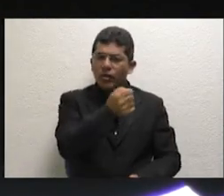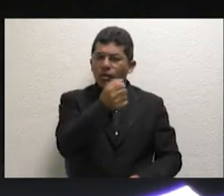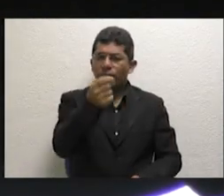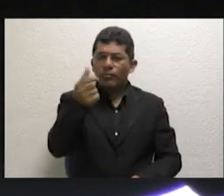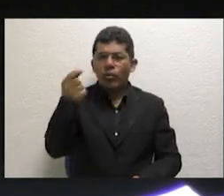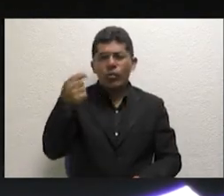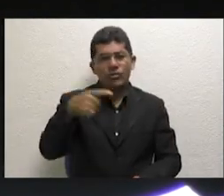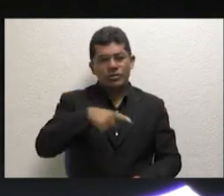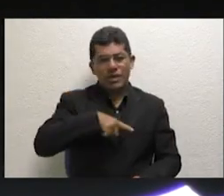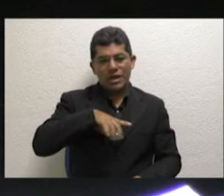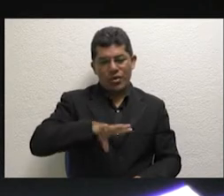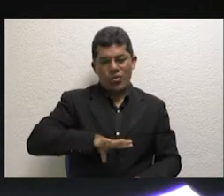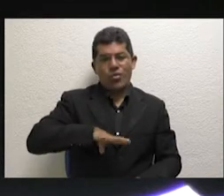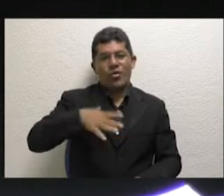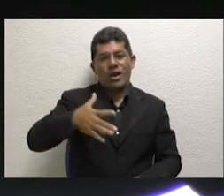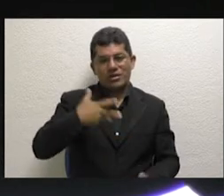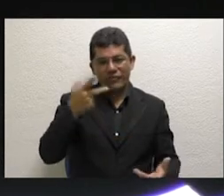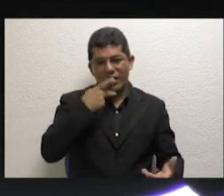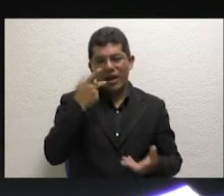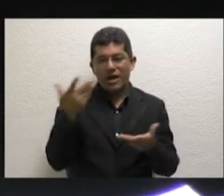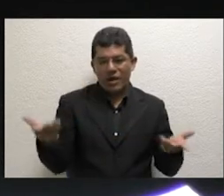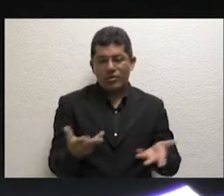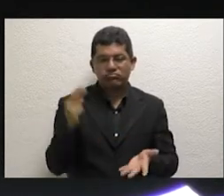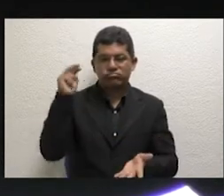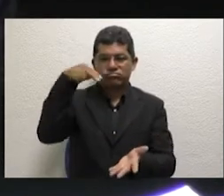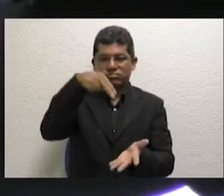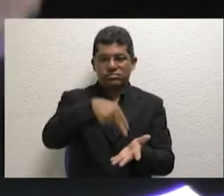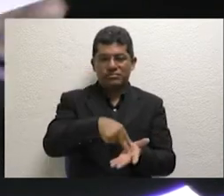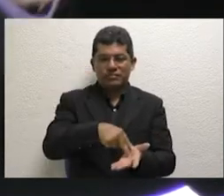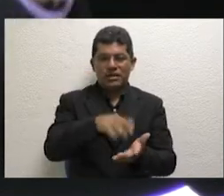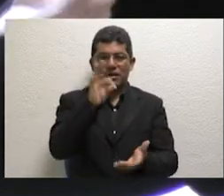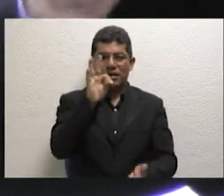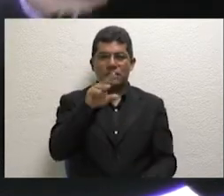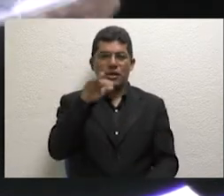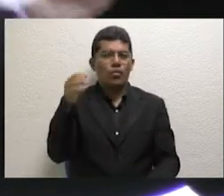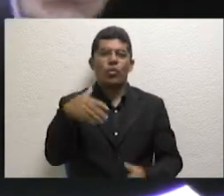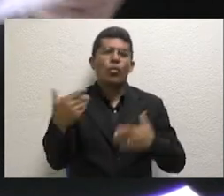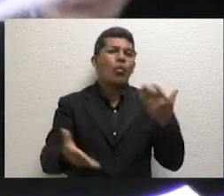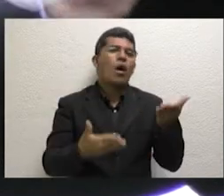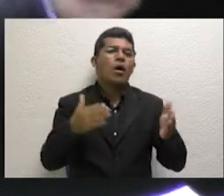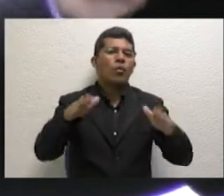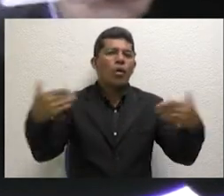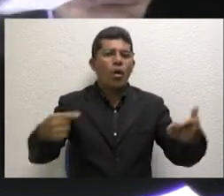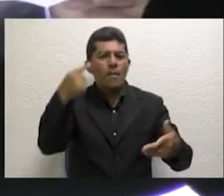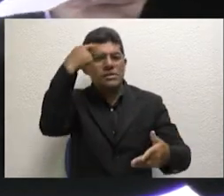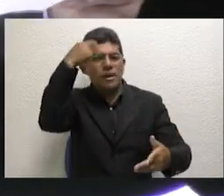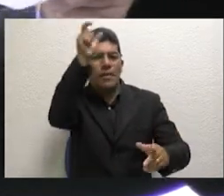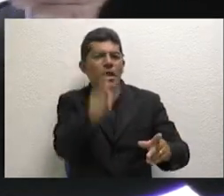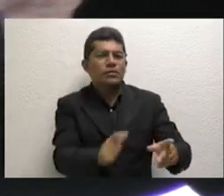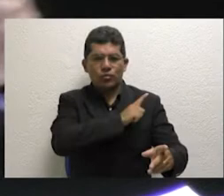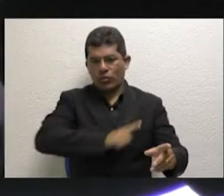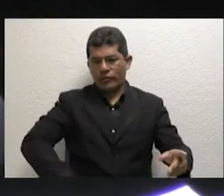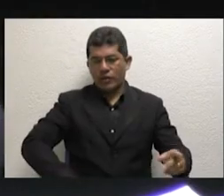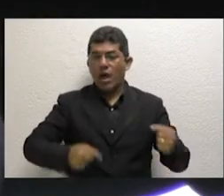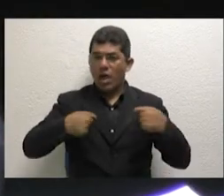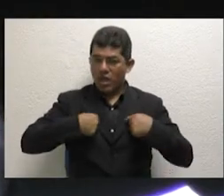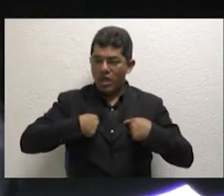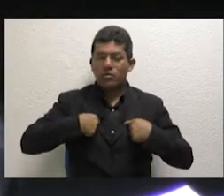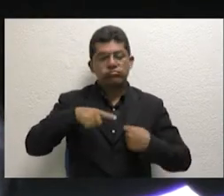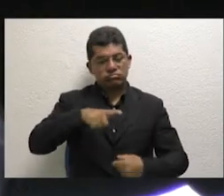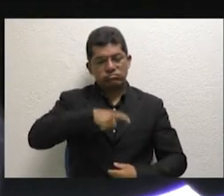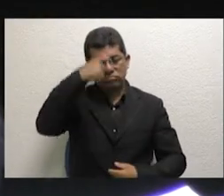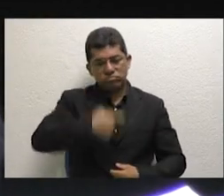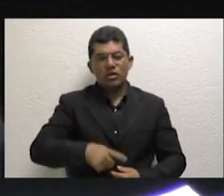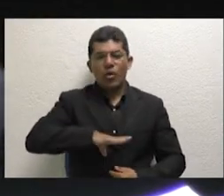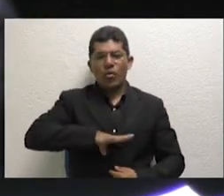que tem coragem de vir aqui a esta tribuna dizer qual é o pensamento do governo e eu estou tendo aqui a